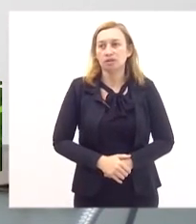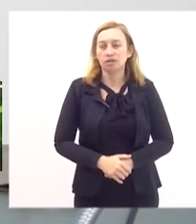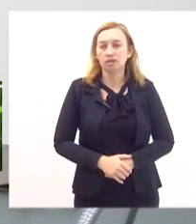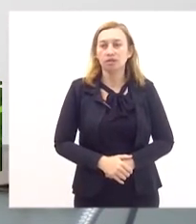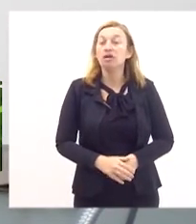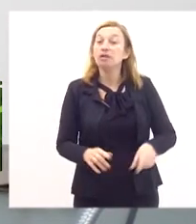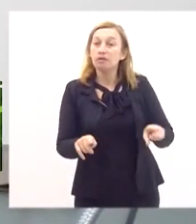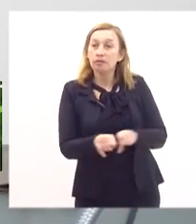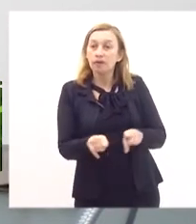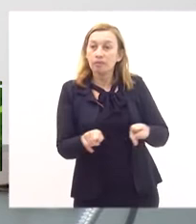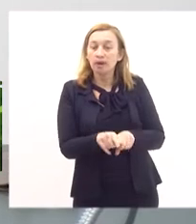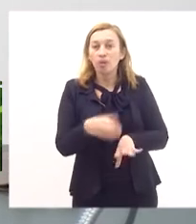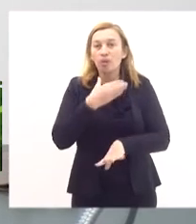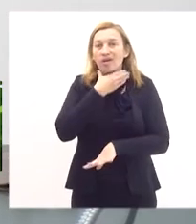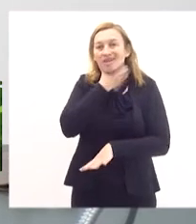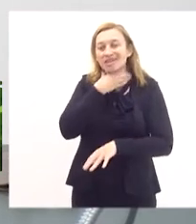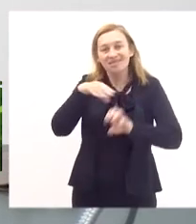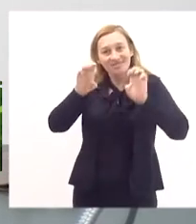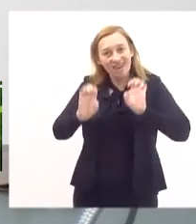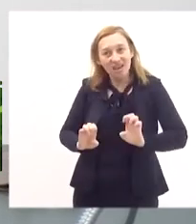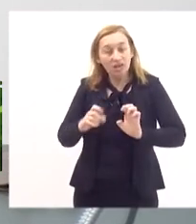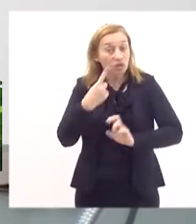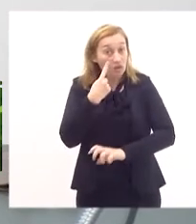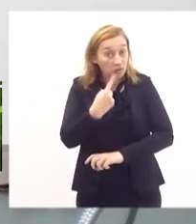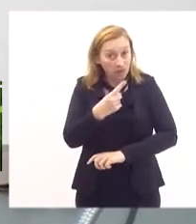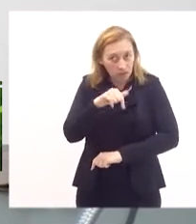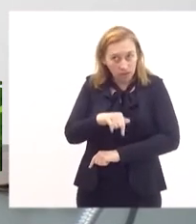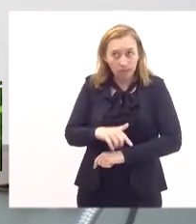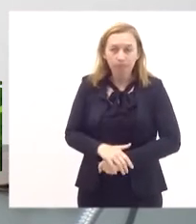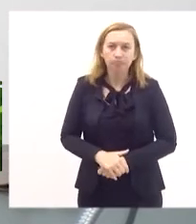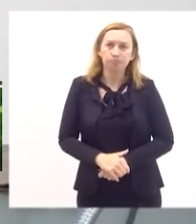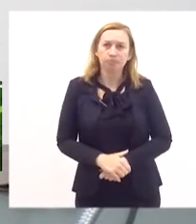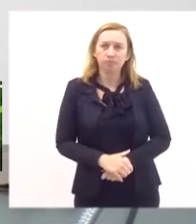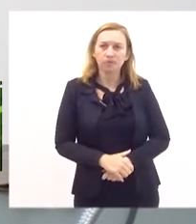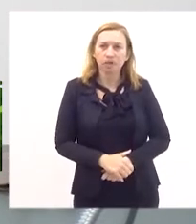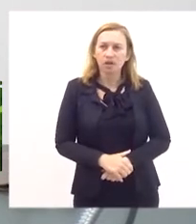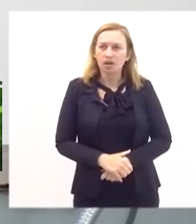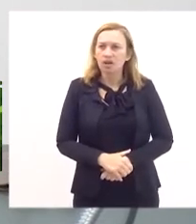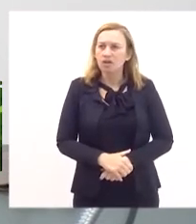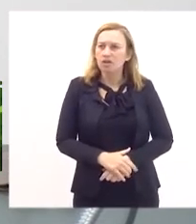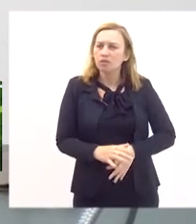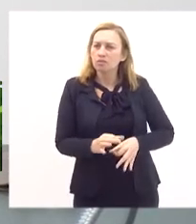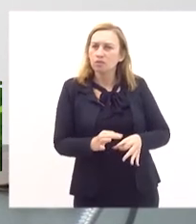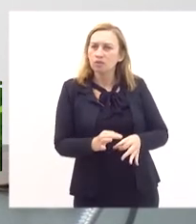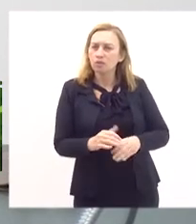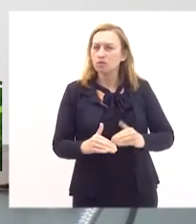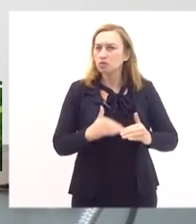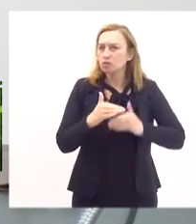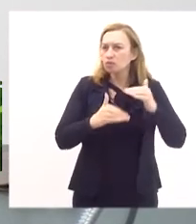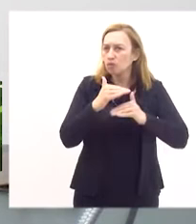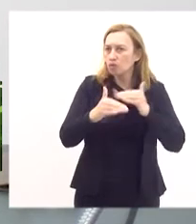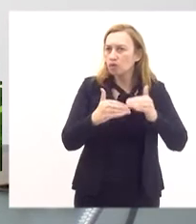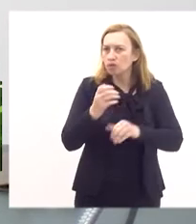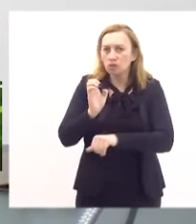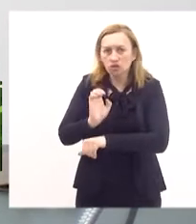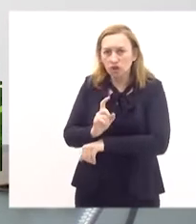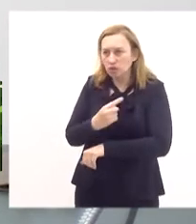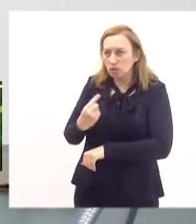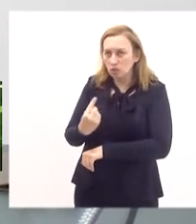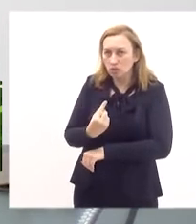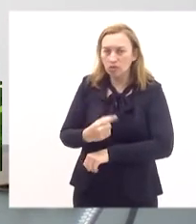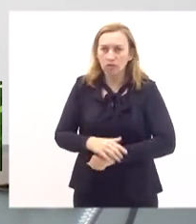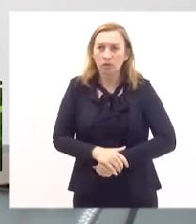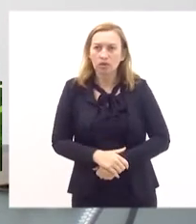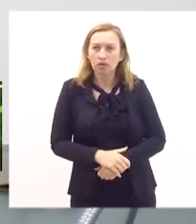mas também uma crise ética. Nós vivenciamos aqui as operações que foram desenvolvidas